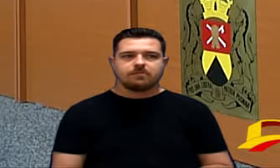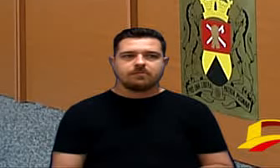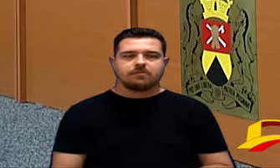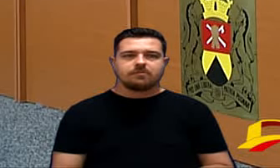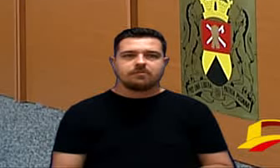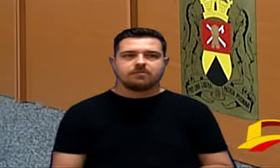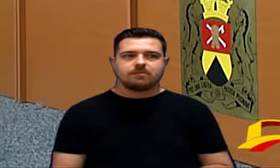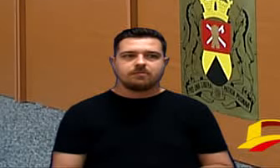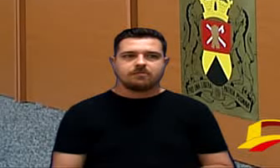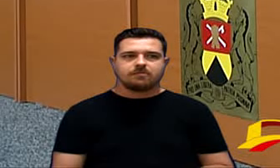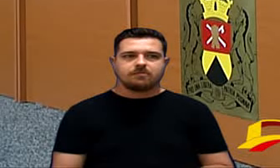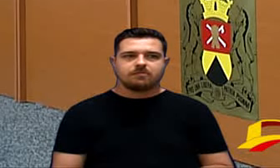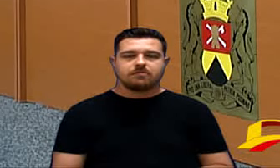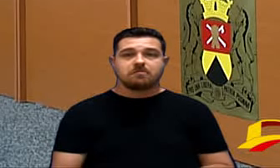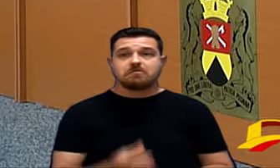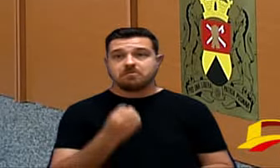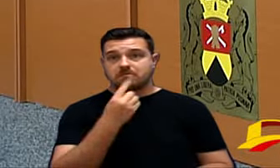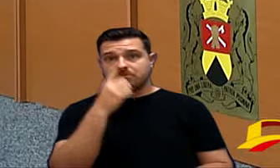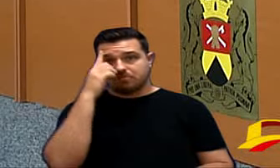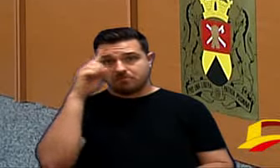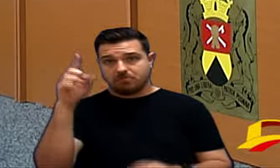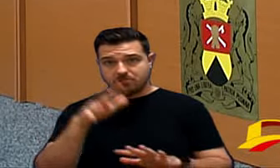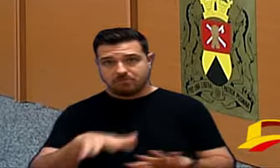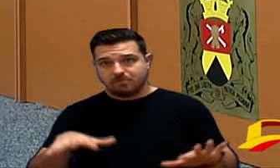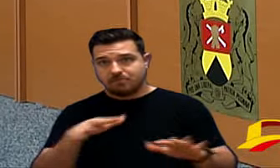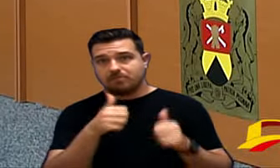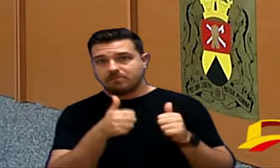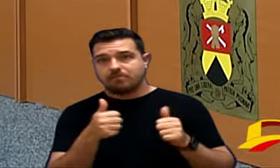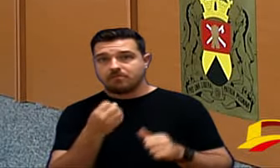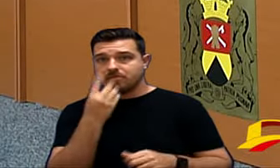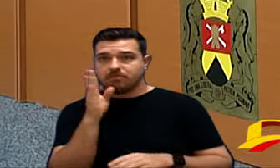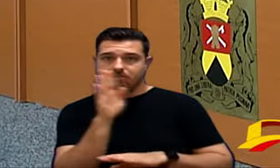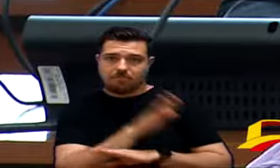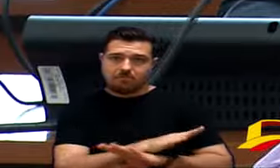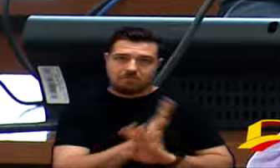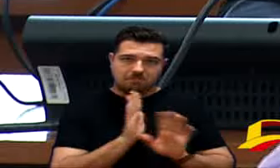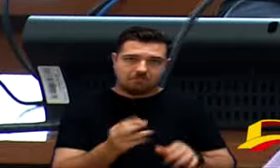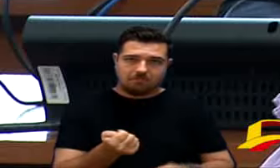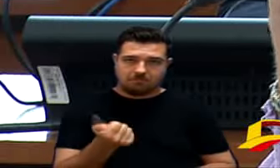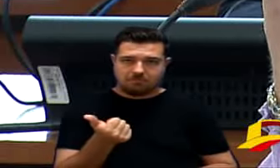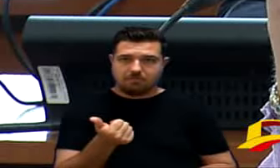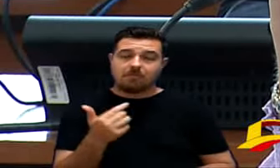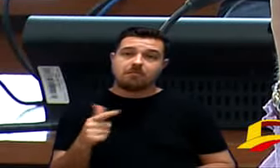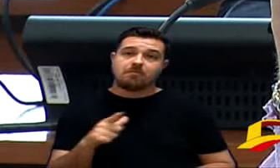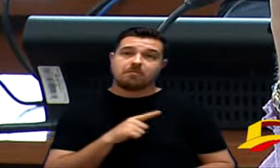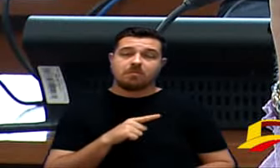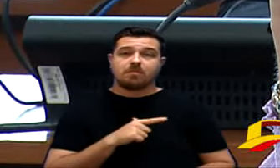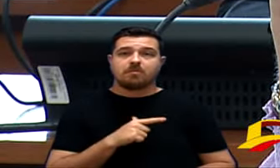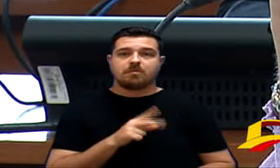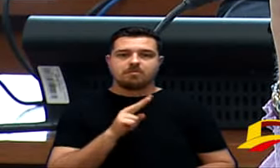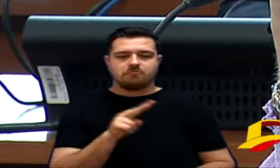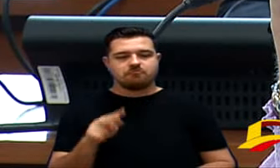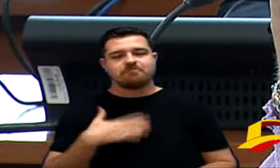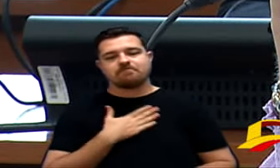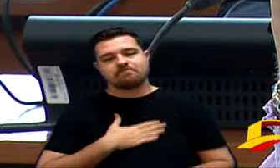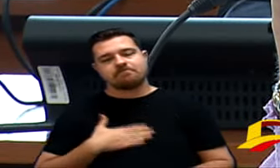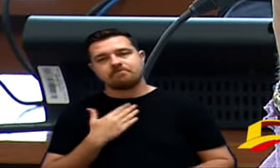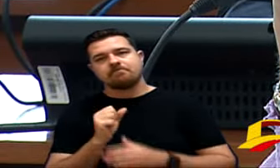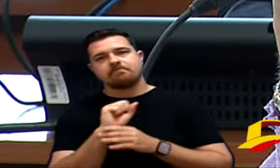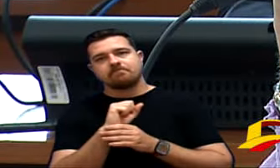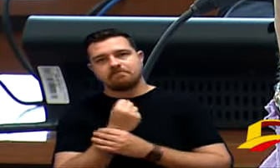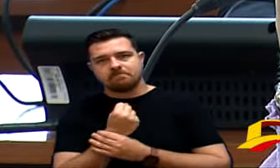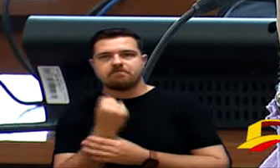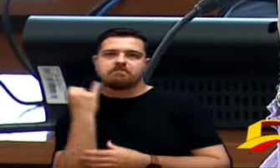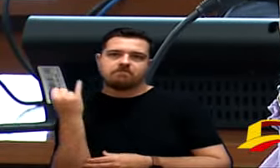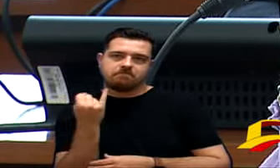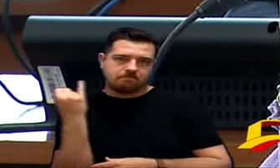bom bom bom dia quase Boa tarde secretário a gente tem aí um apreço pela Segurança Pública